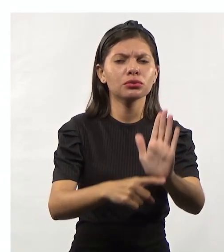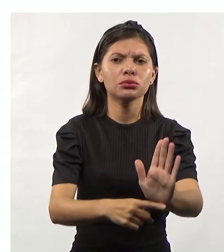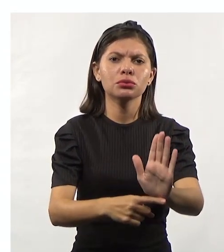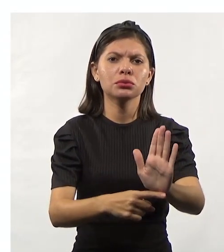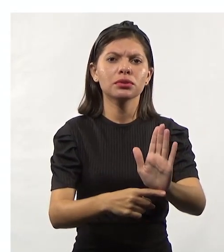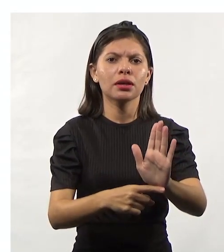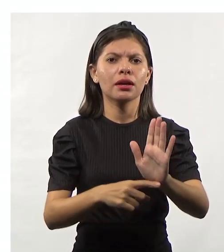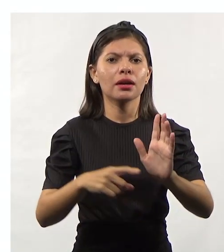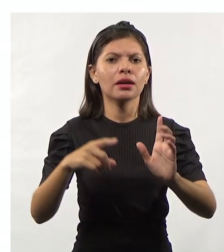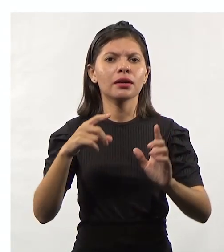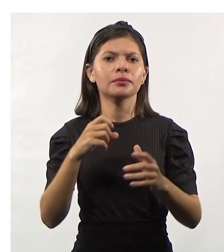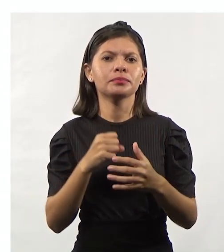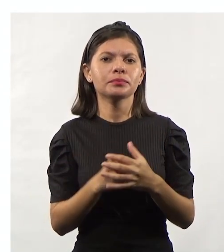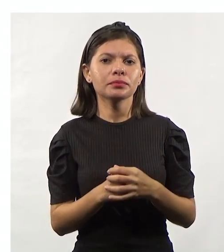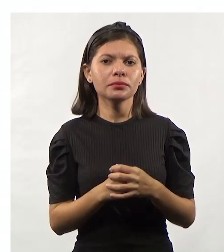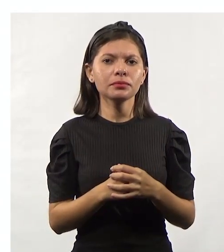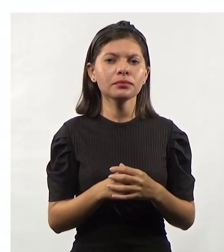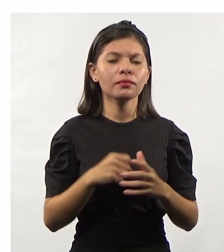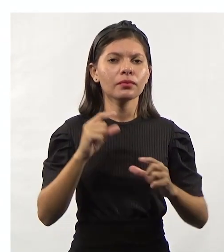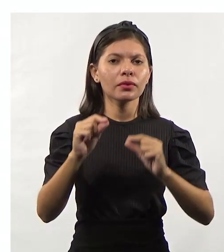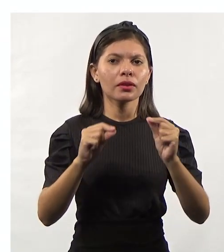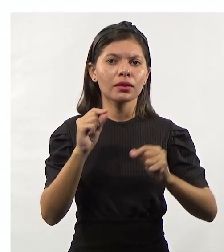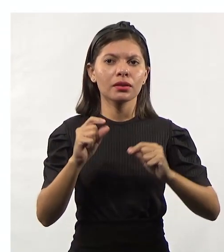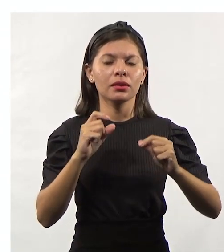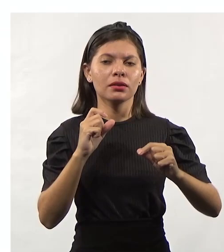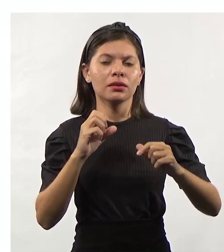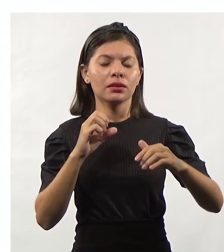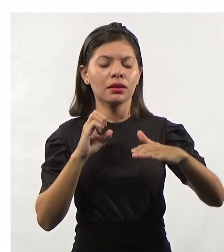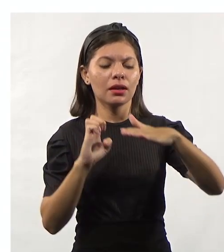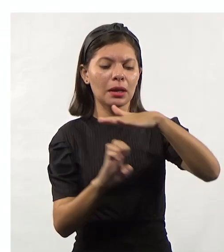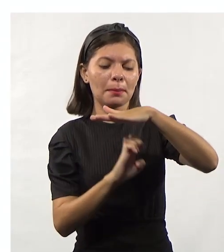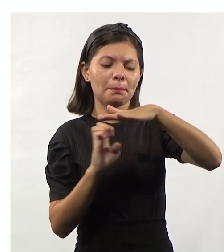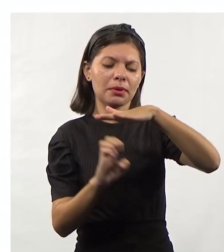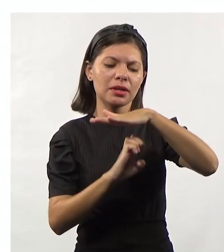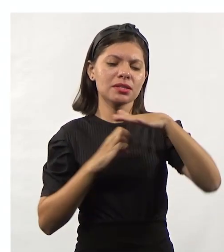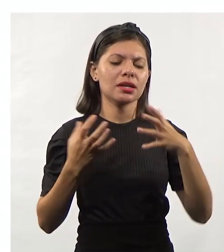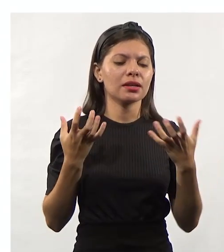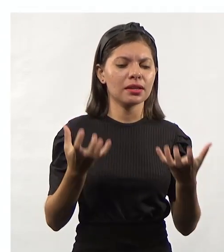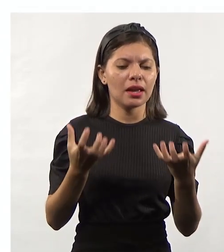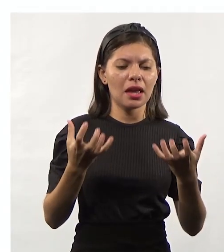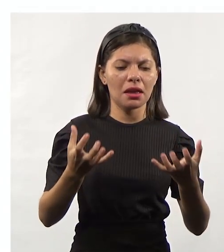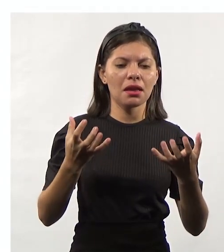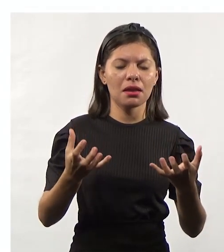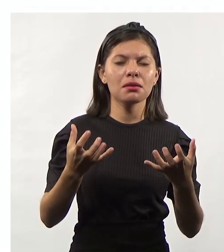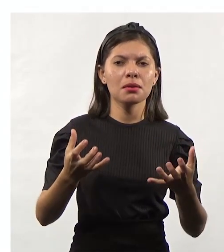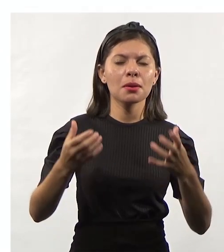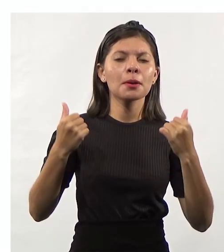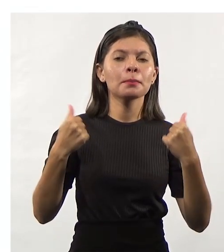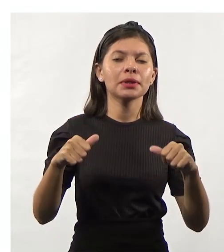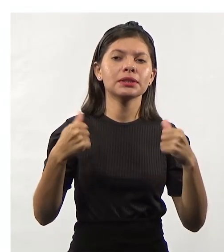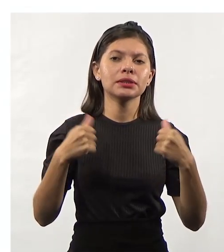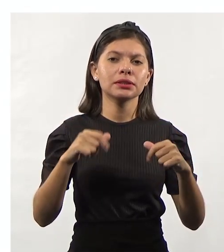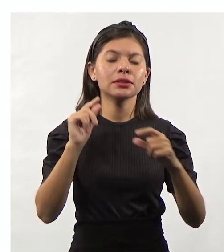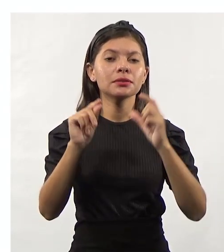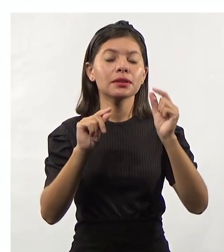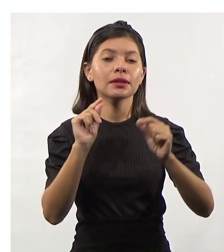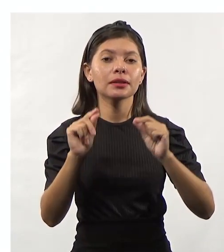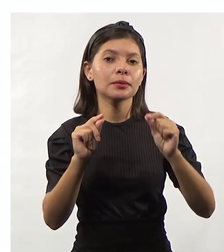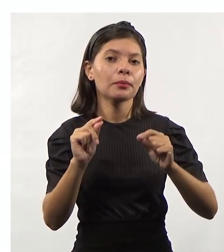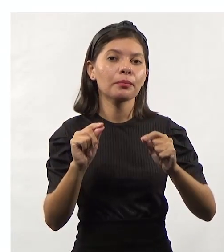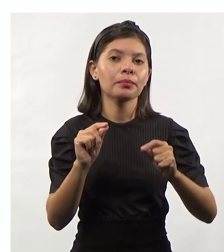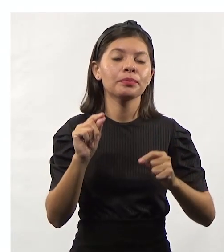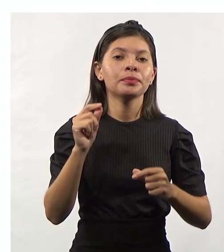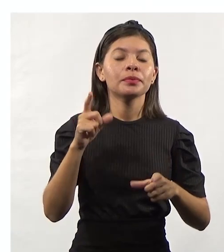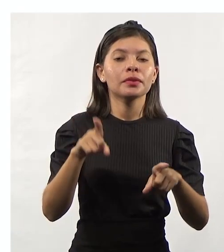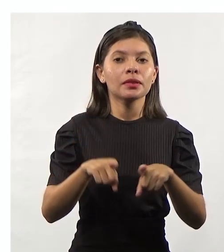expectativas entre o que a organização quer, né, o que ela precisa, e além disso as pessoas, para que ambas